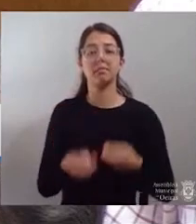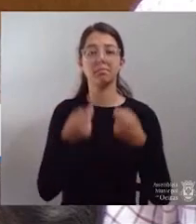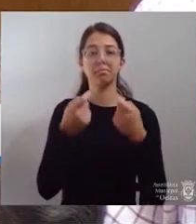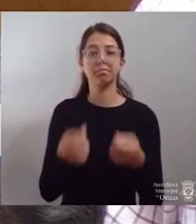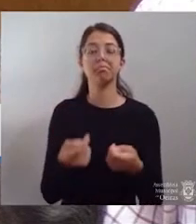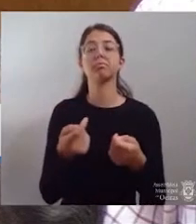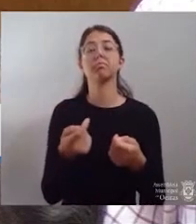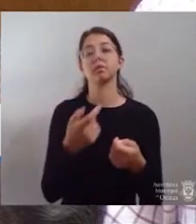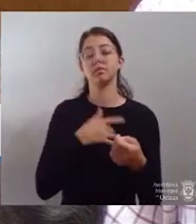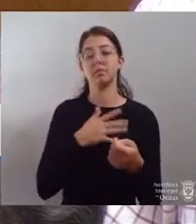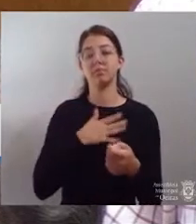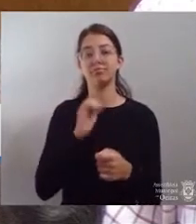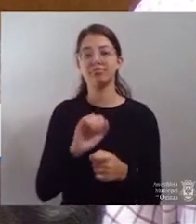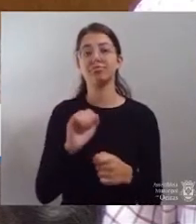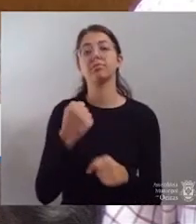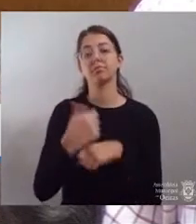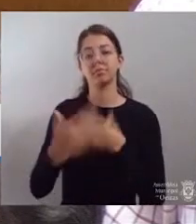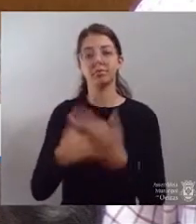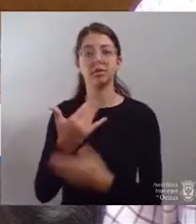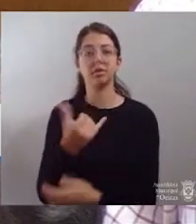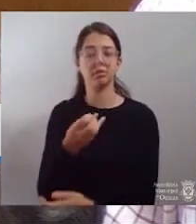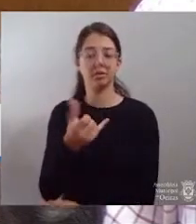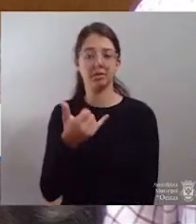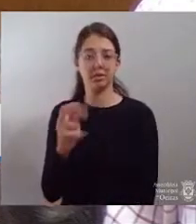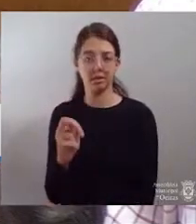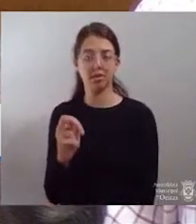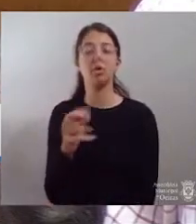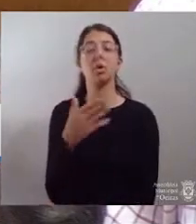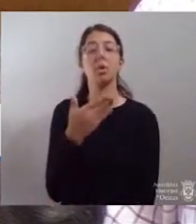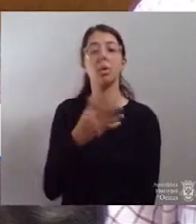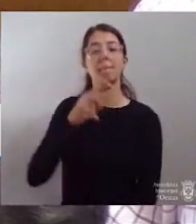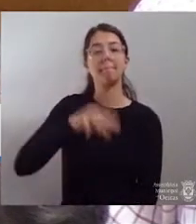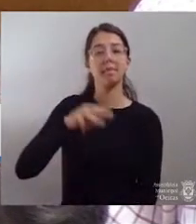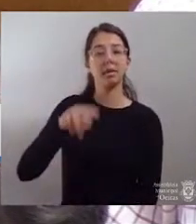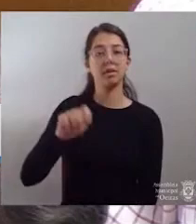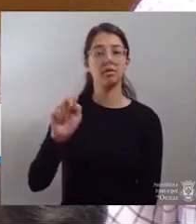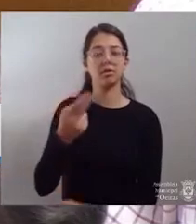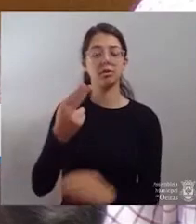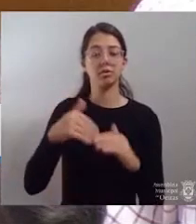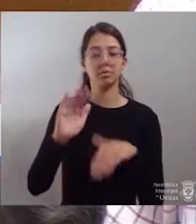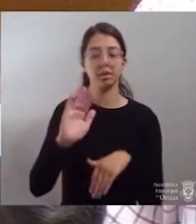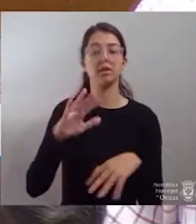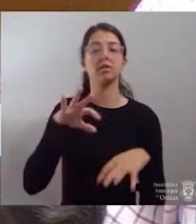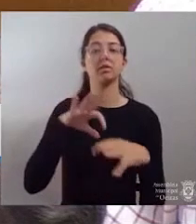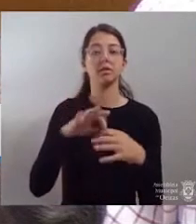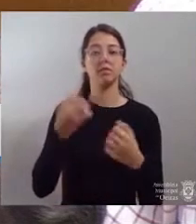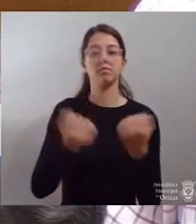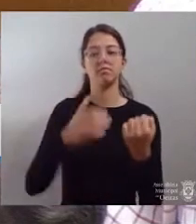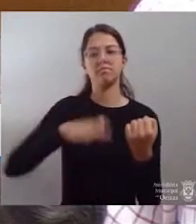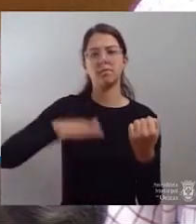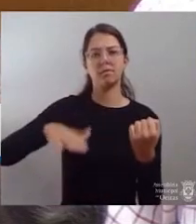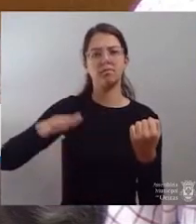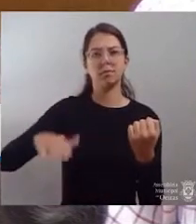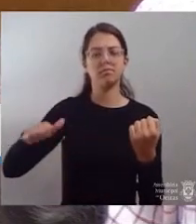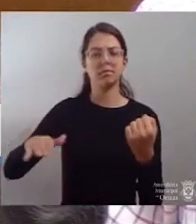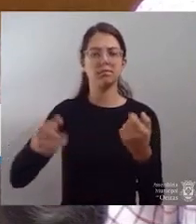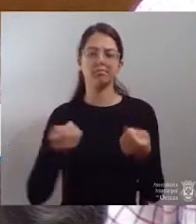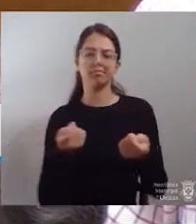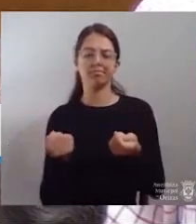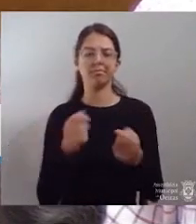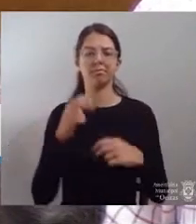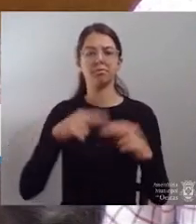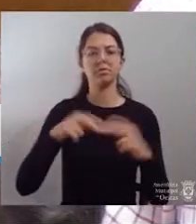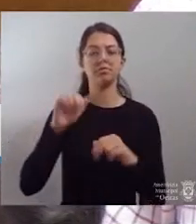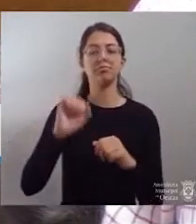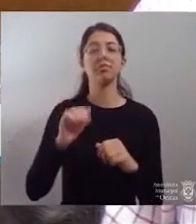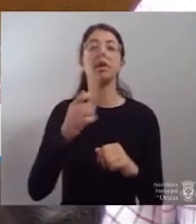em 2023, mais de 1 milhão de euros em parques de estacionamento, caso não exista reforço do orçamento por